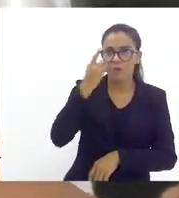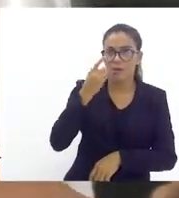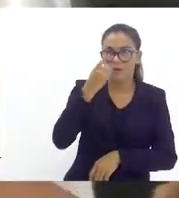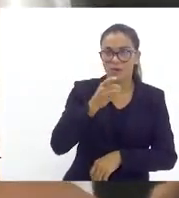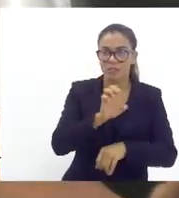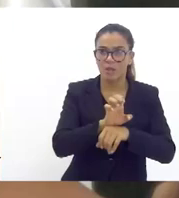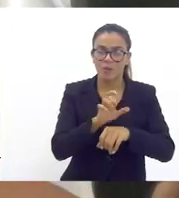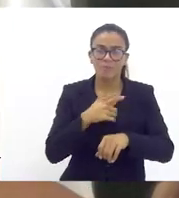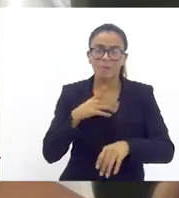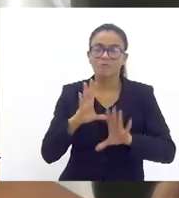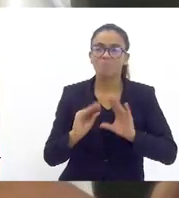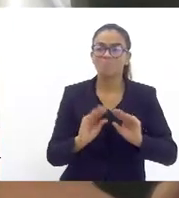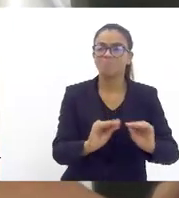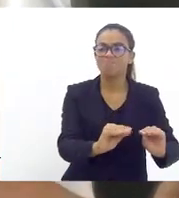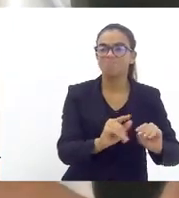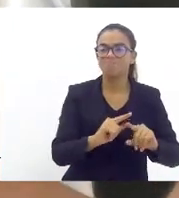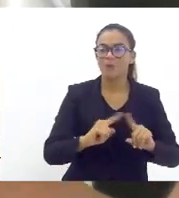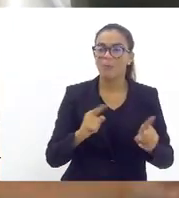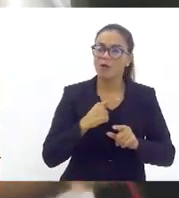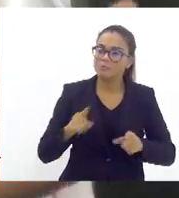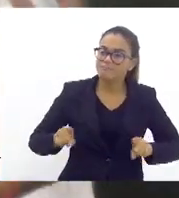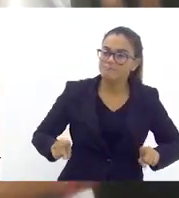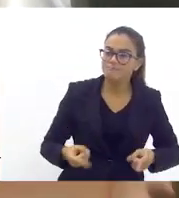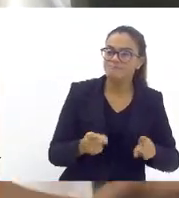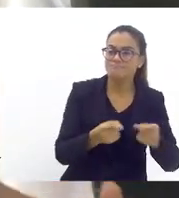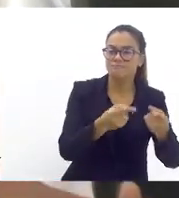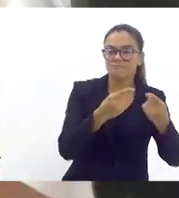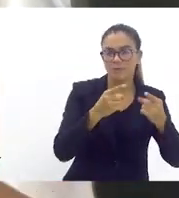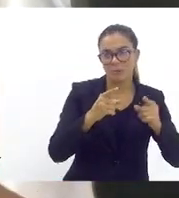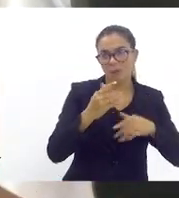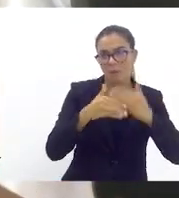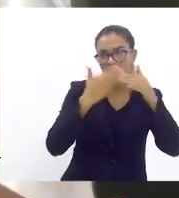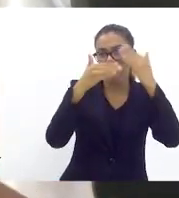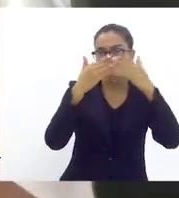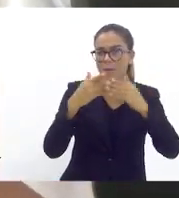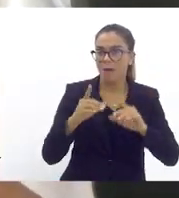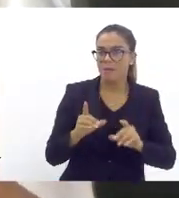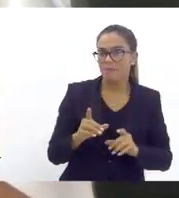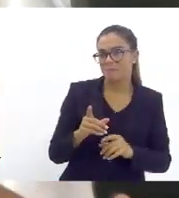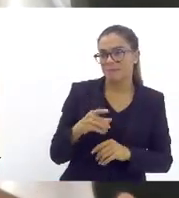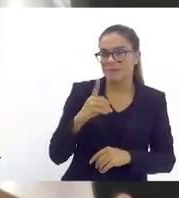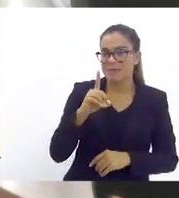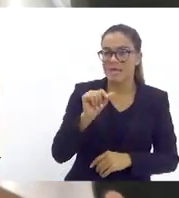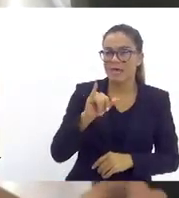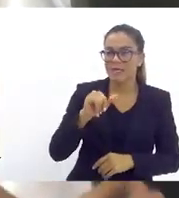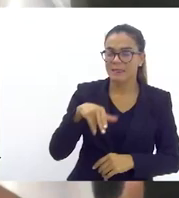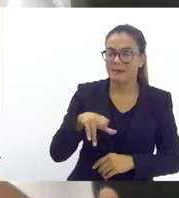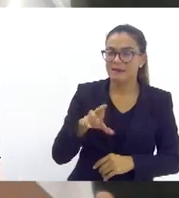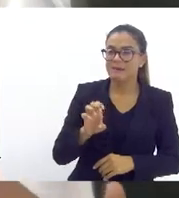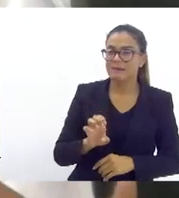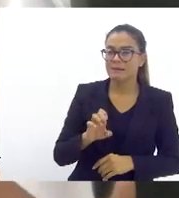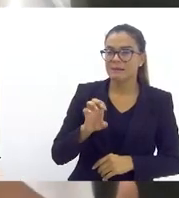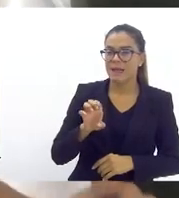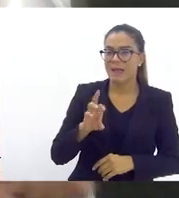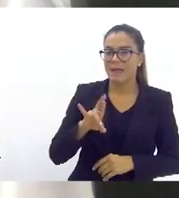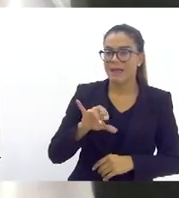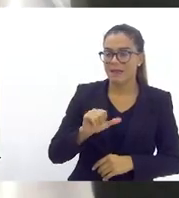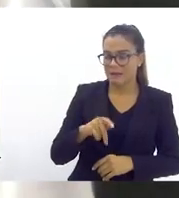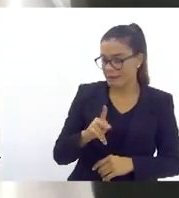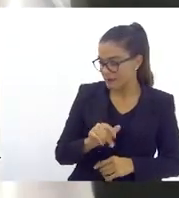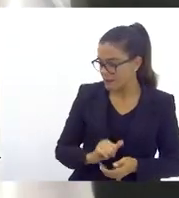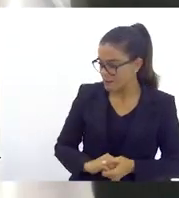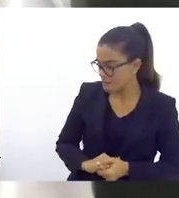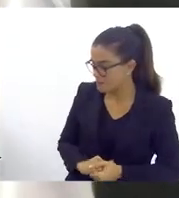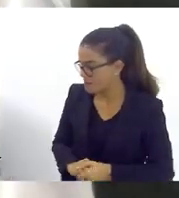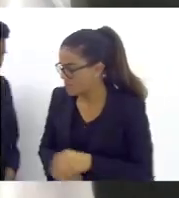posso avançar nesse sentido, posso apenas provocar as mandatas parceiras, mandata da Dayana, mandata da Érica e também mandata